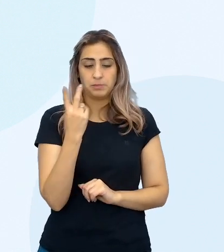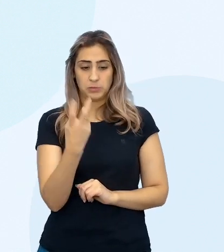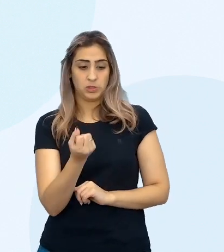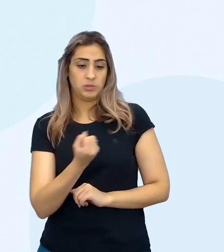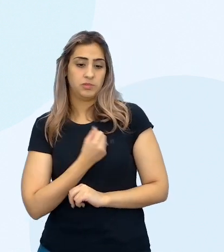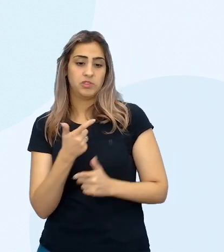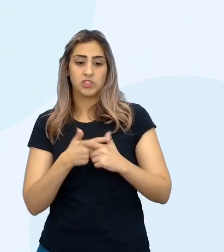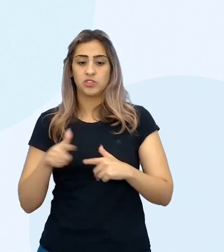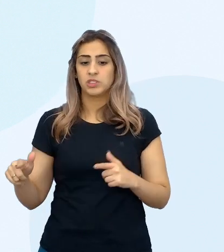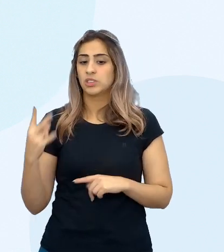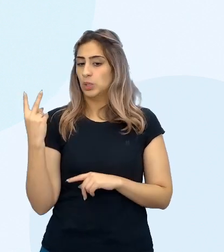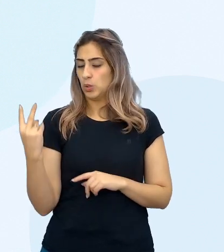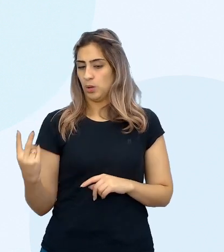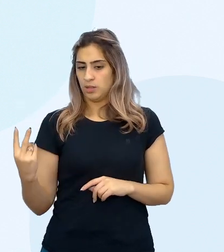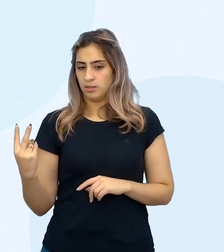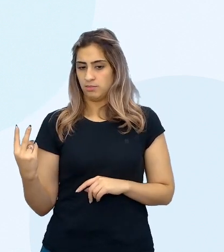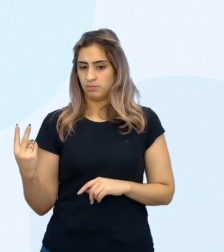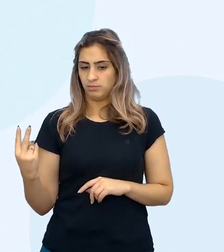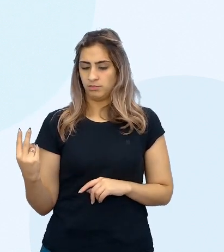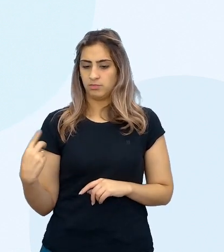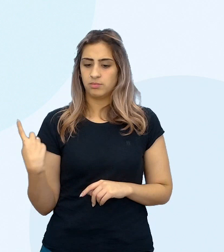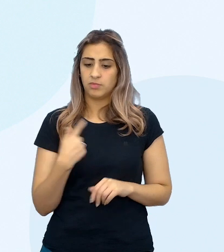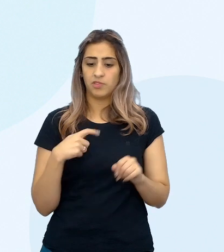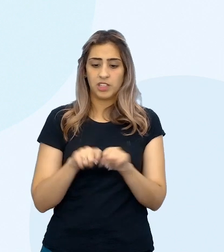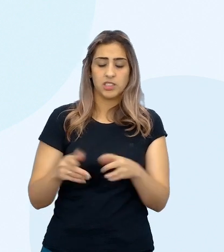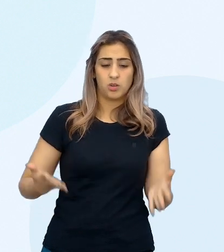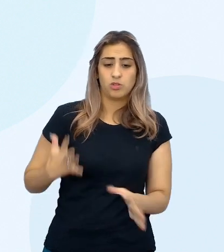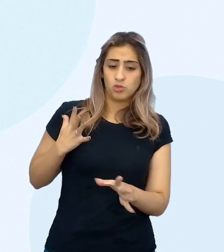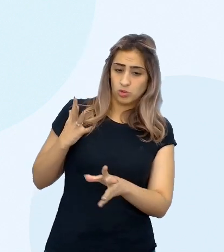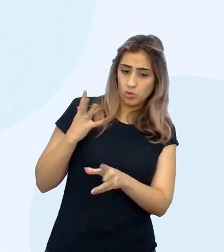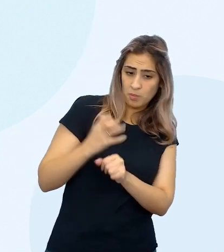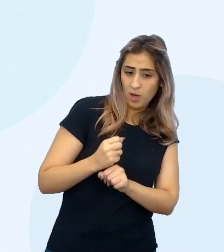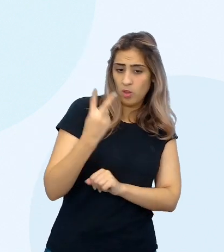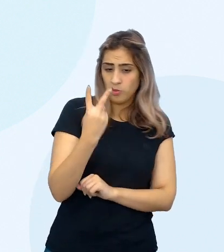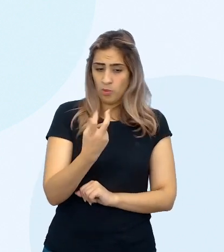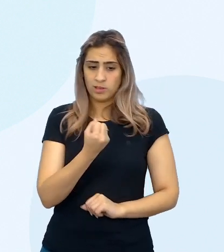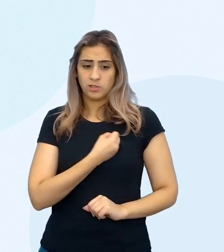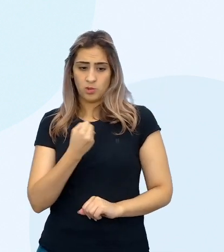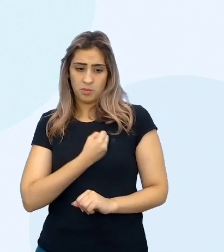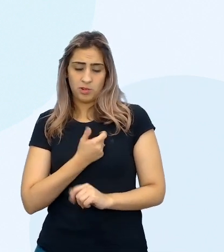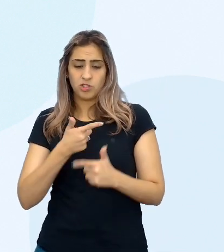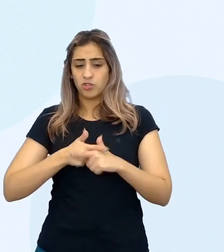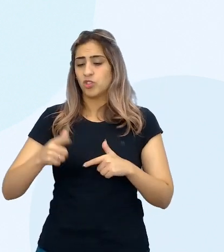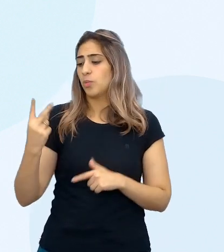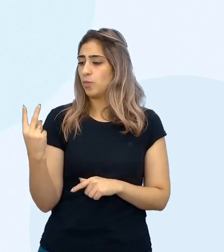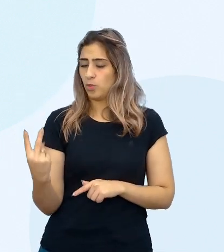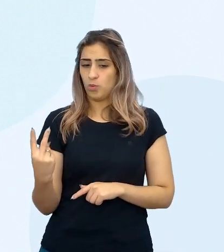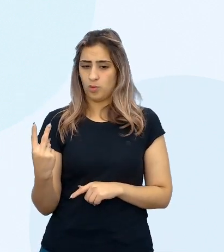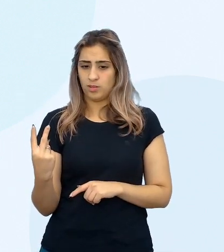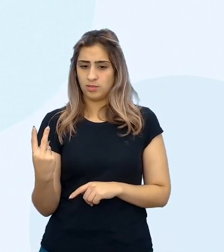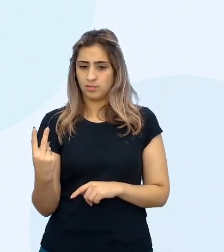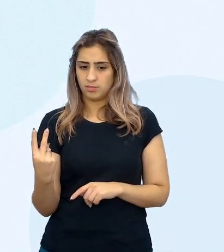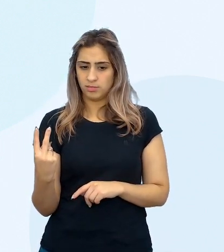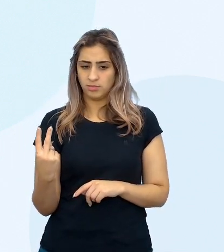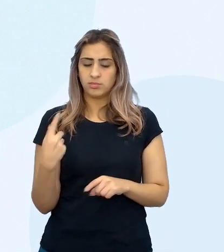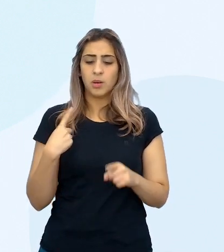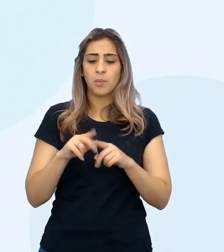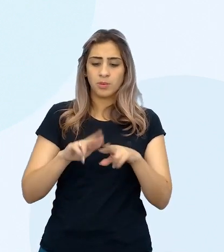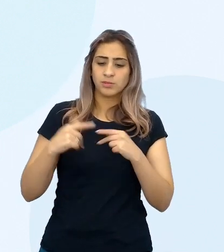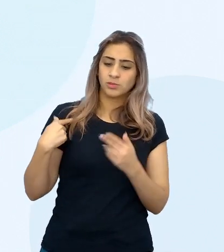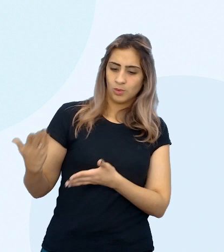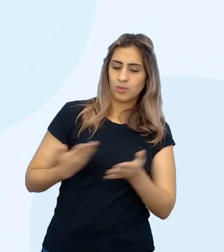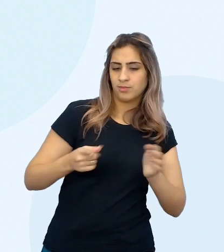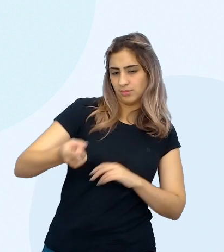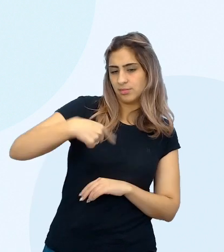dividir por Por 2. Então, a gente vai fazer isso hoje, somar esses 2 valores e dividir por 2, cada um, né? Para cada dia. Sim. Tá bom? Por isso que eu trouxe